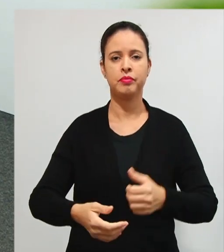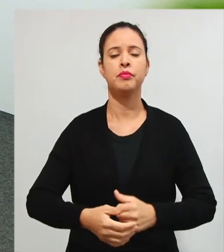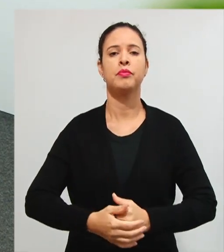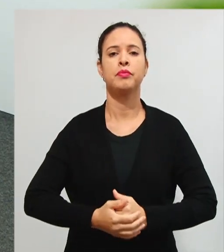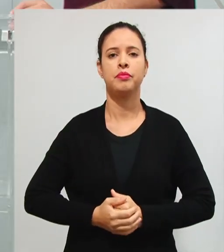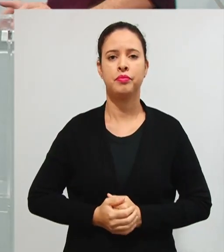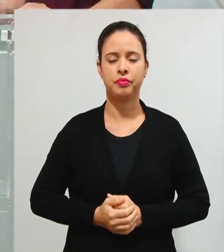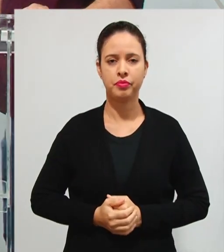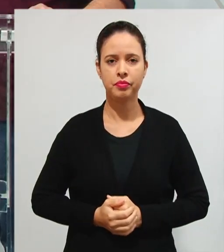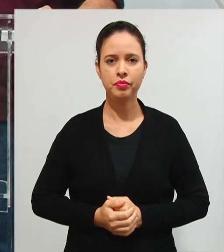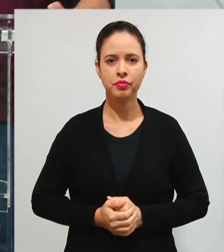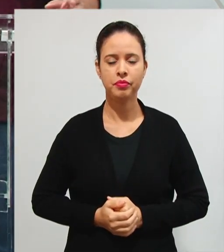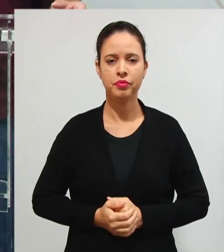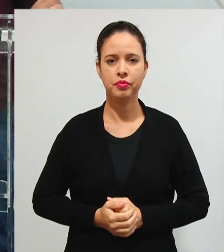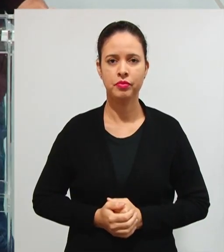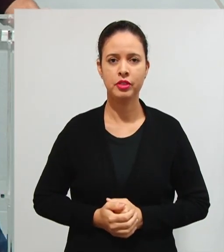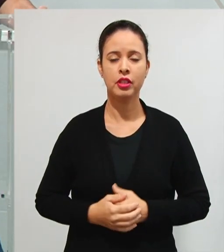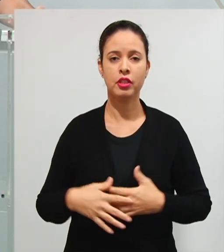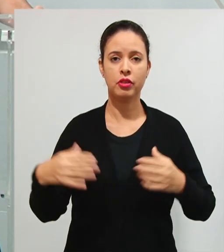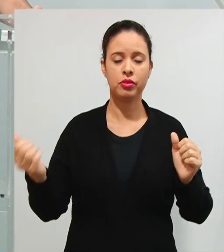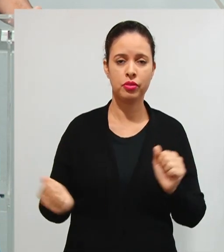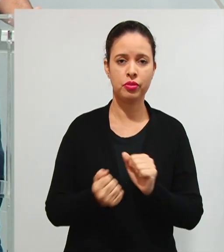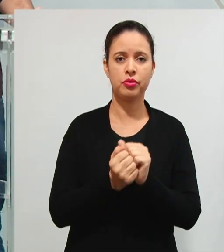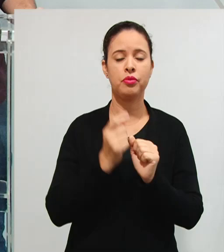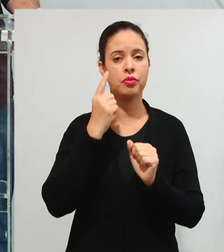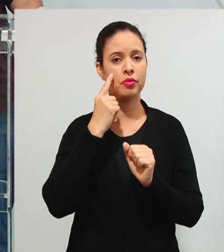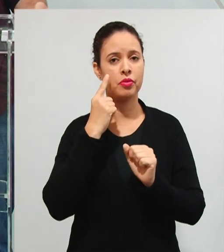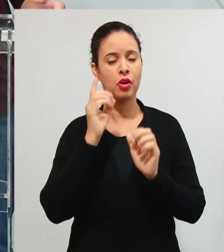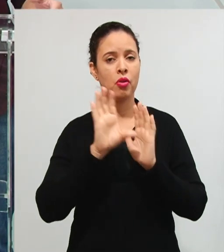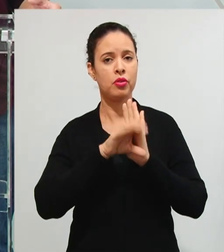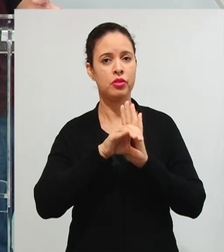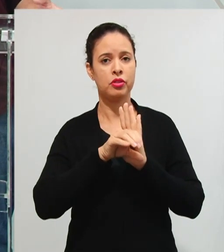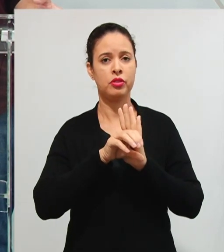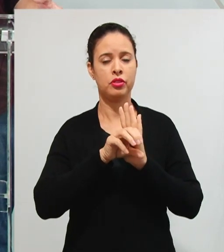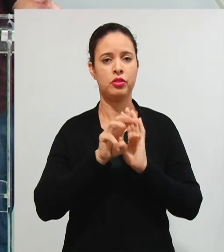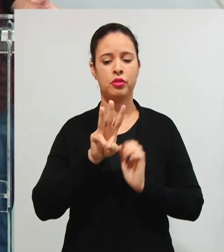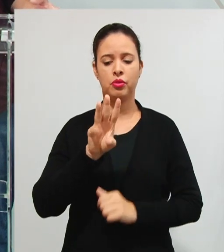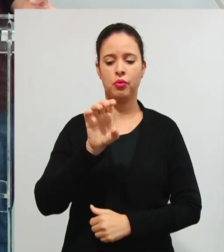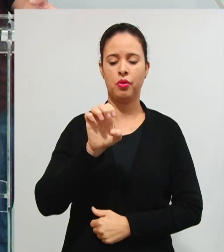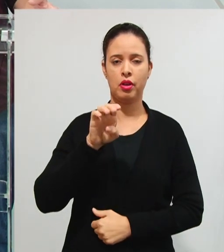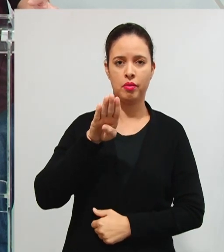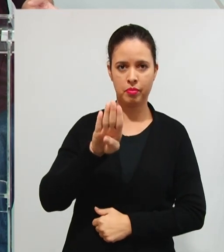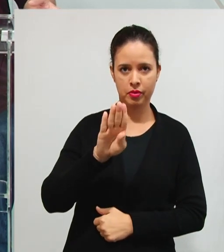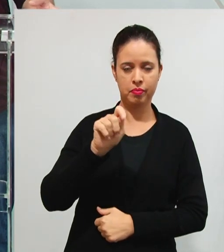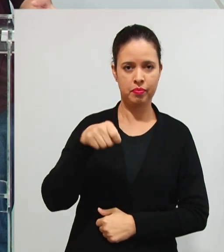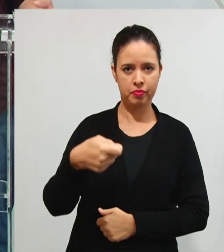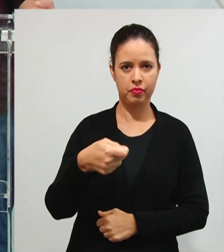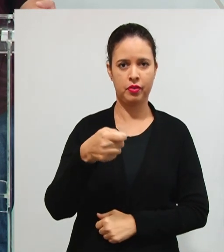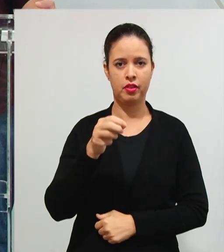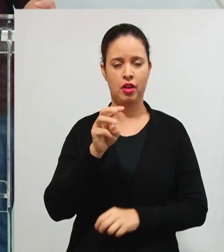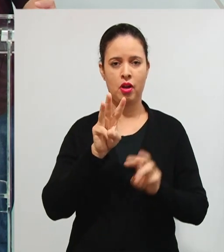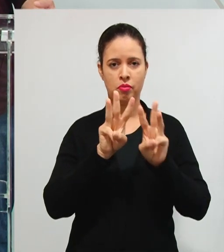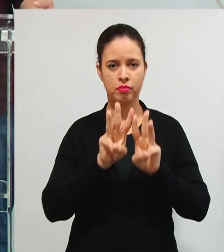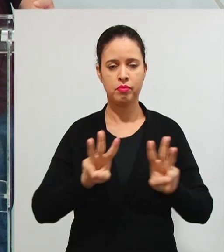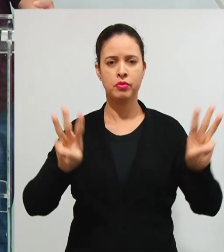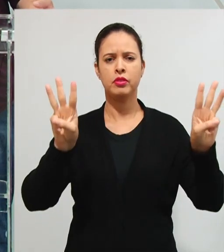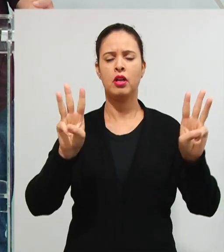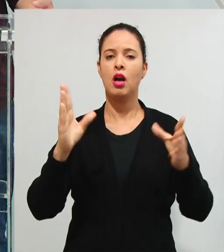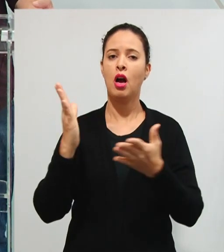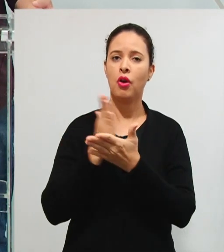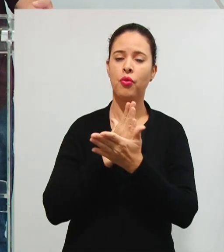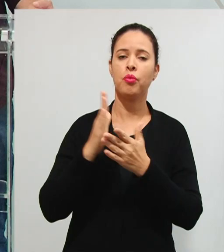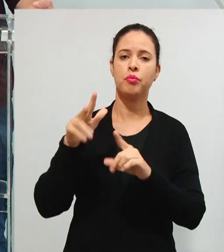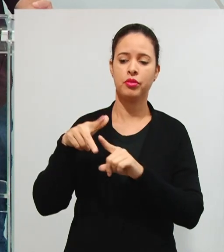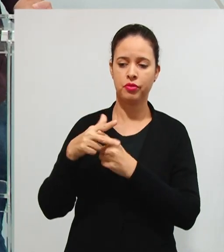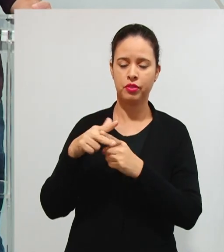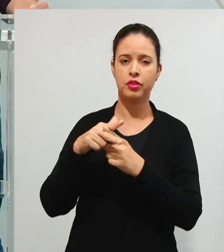Na aula de hoje, veremos um pouco sobre o conceito de web e algumas ferramentas da web que podem auxiliar lá no processo